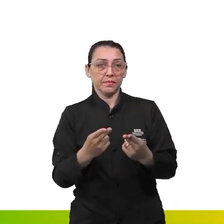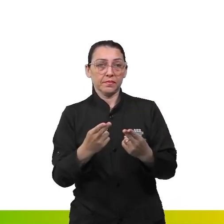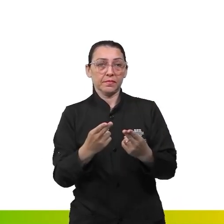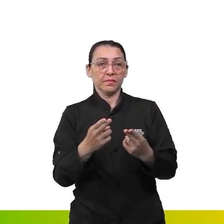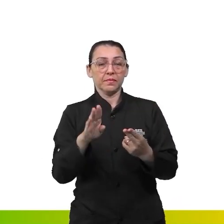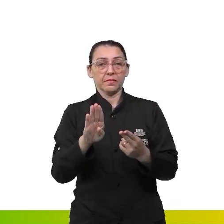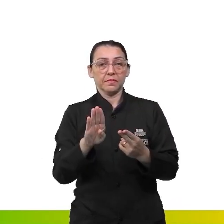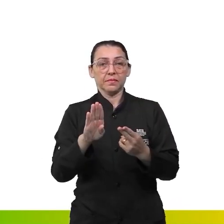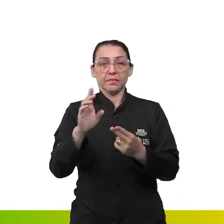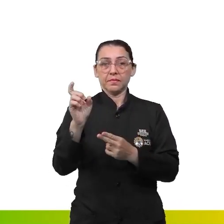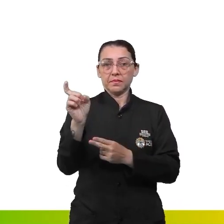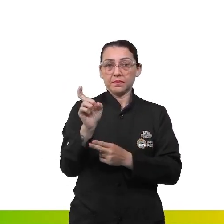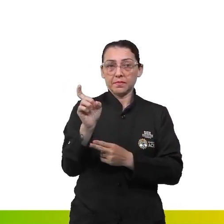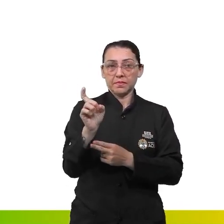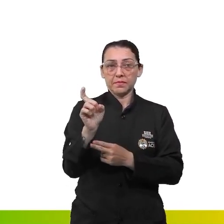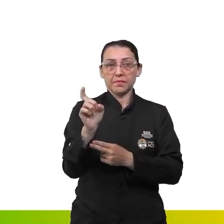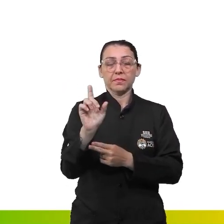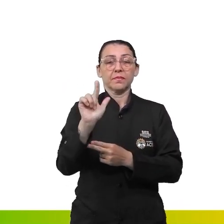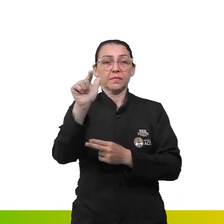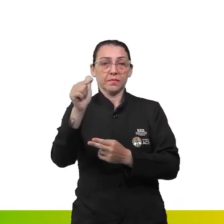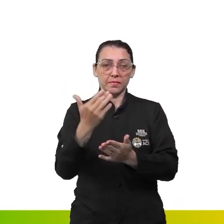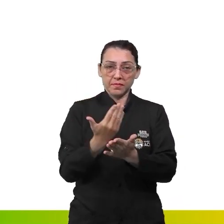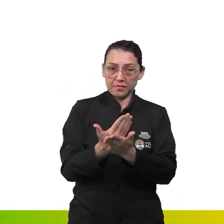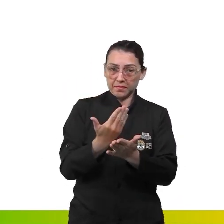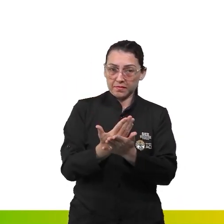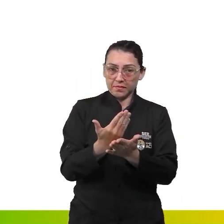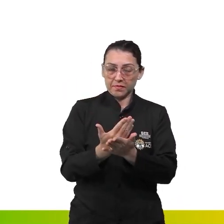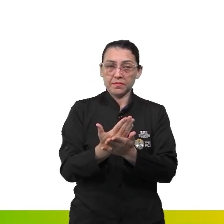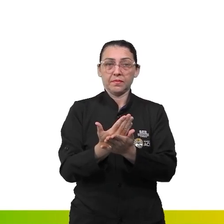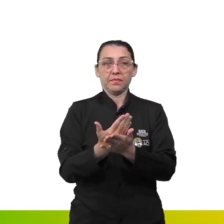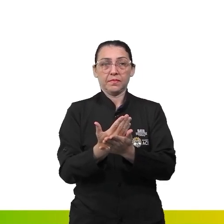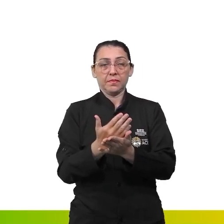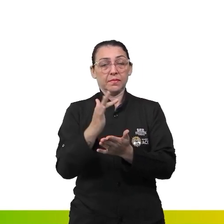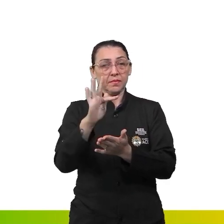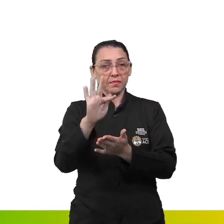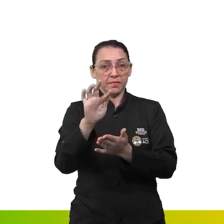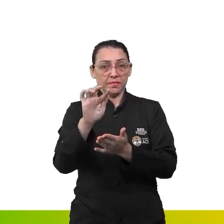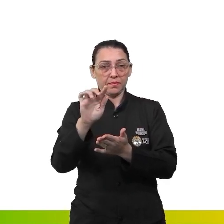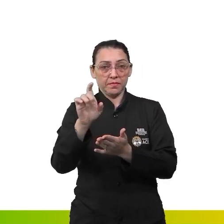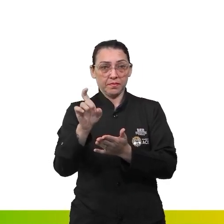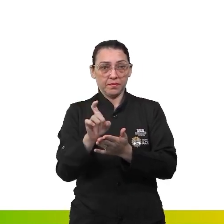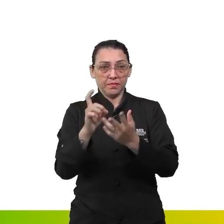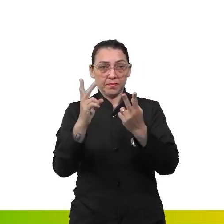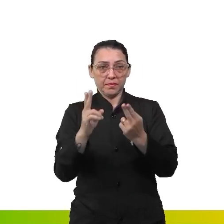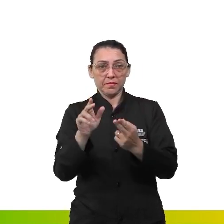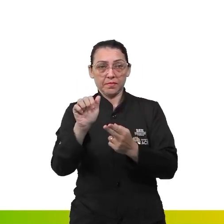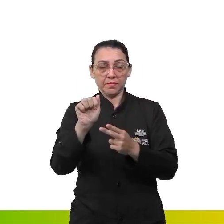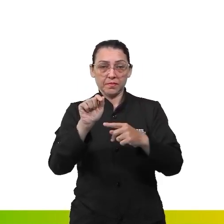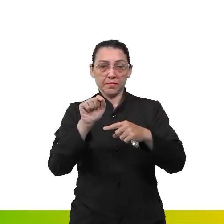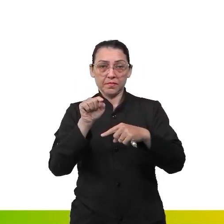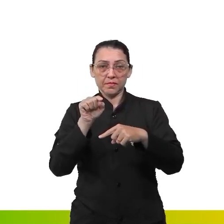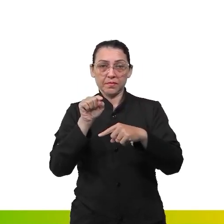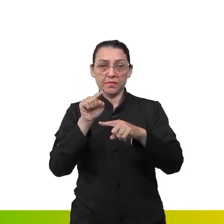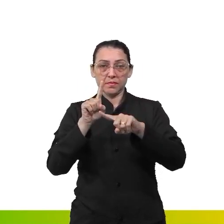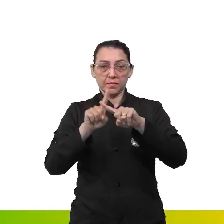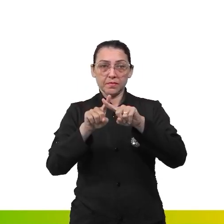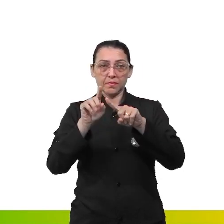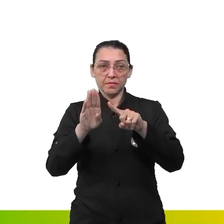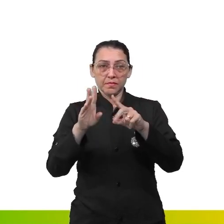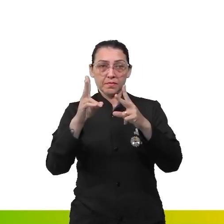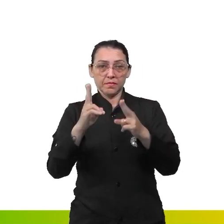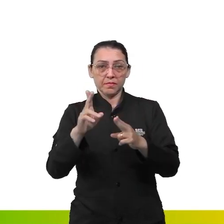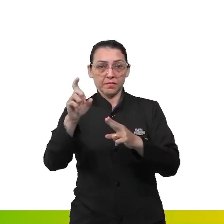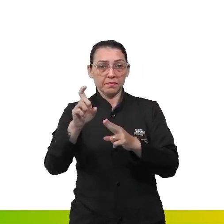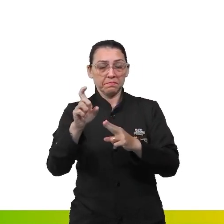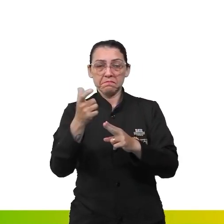b elevado a x. Em outras aulas eu coloquei f de x igual a vezes b elevado a x. Não tem problema